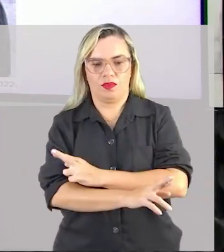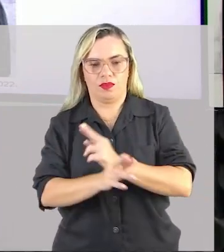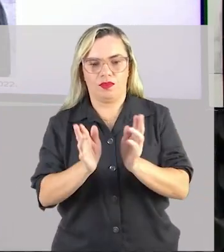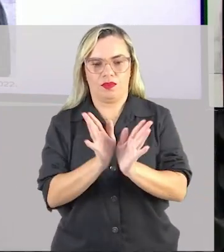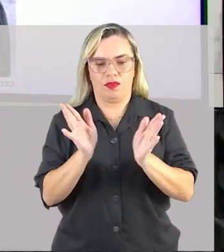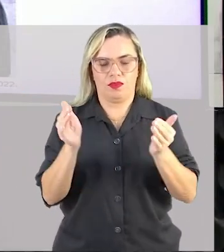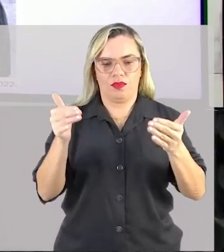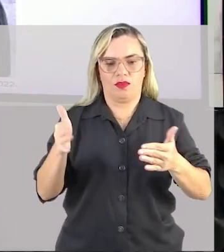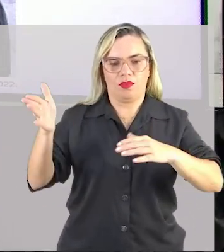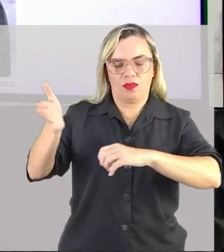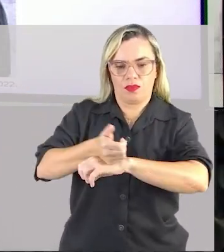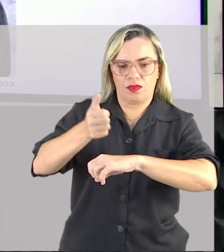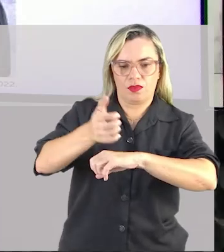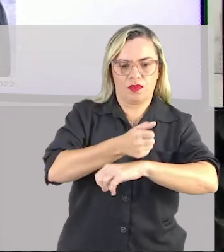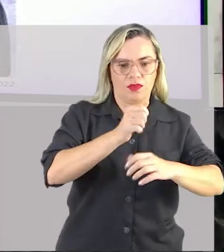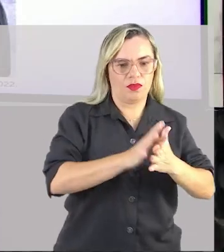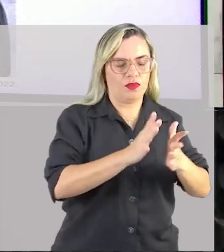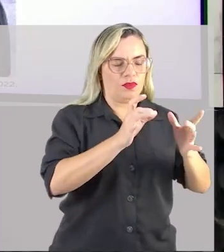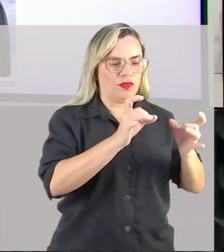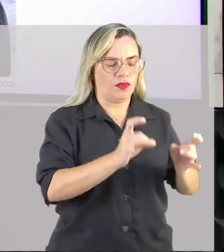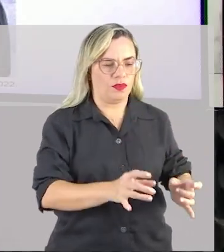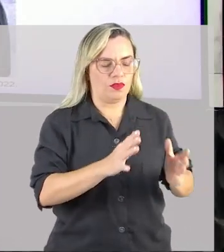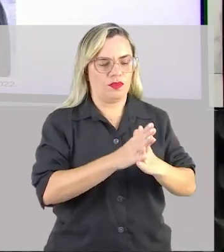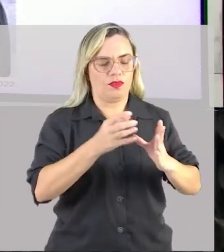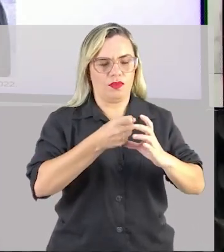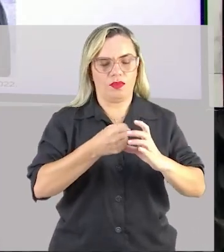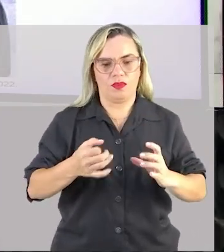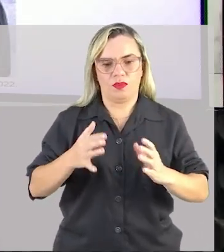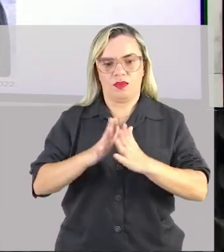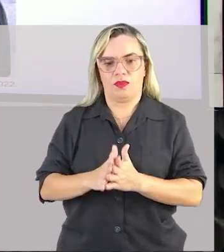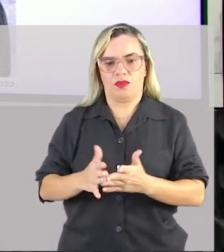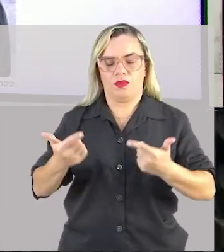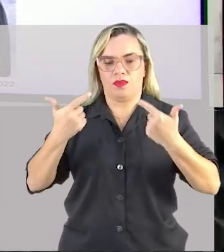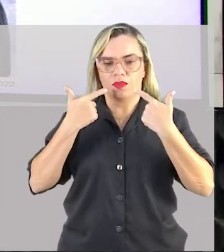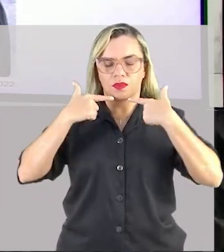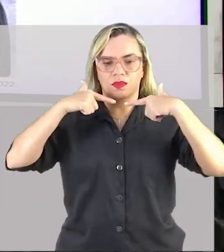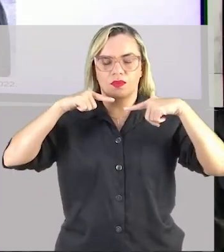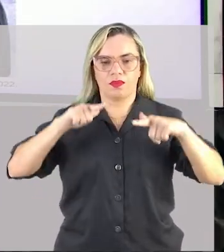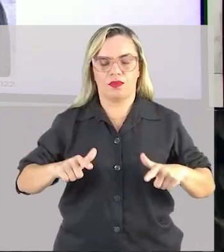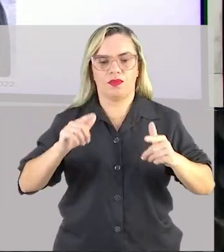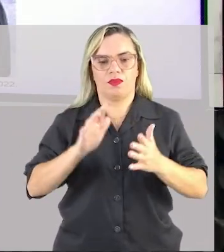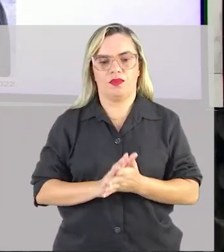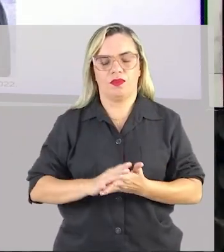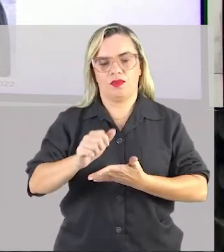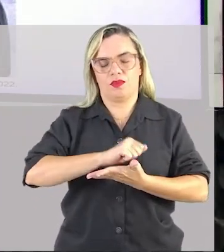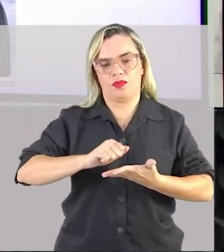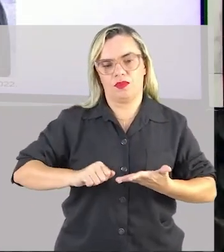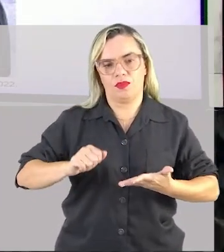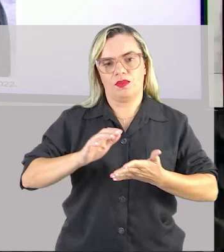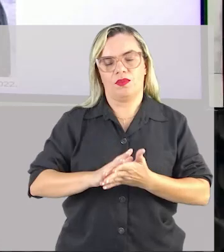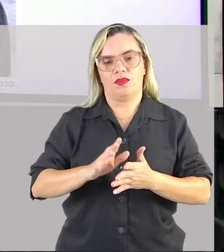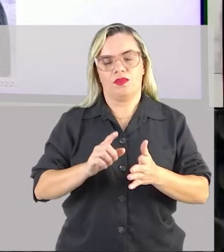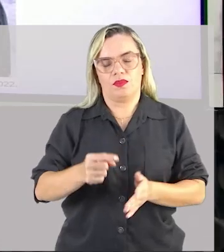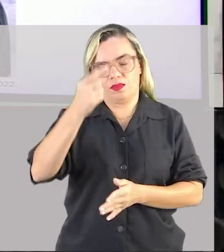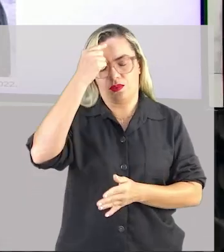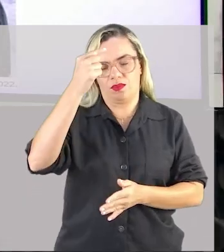uma atenção, o caráter comercial, a linguagem verbal e a não verbal também é muito importante